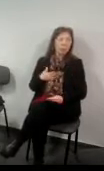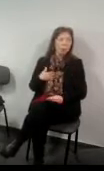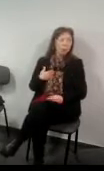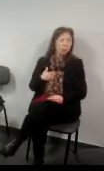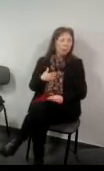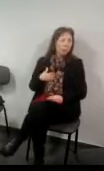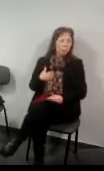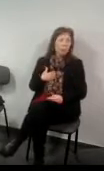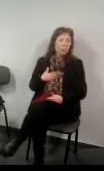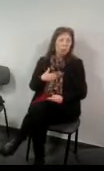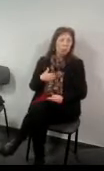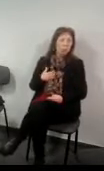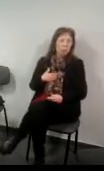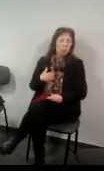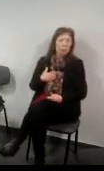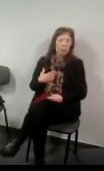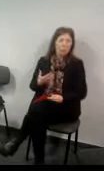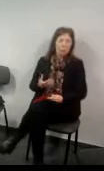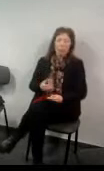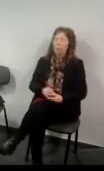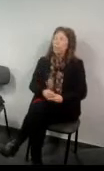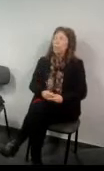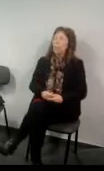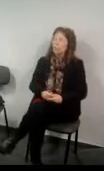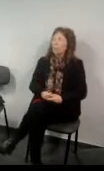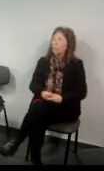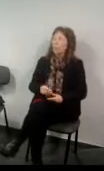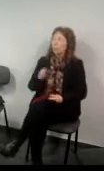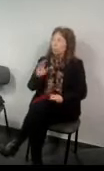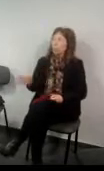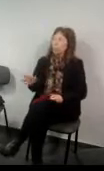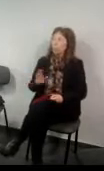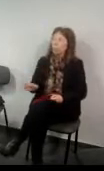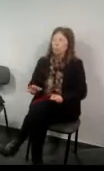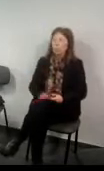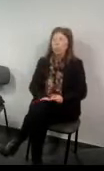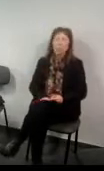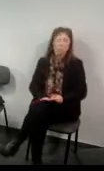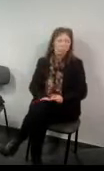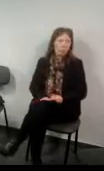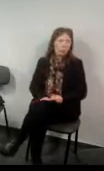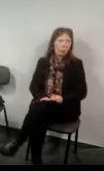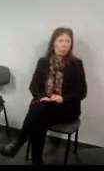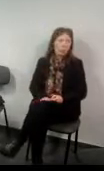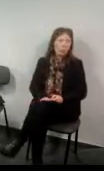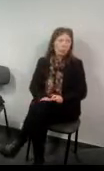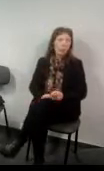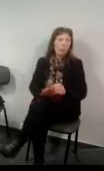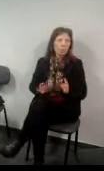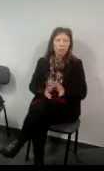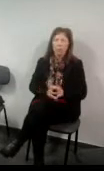centro vital do coração, né, o cardíaco, a gente fazia só dispersivo, né?